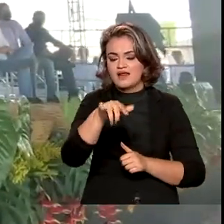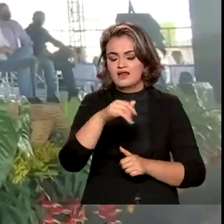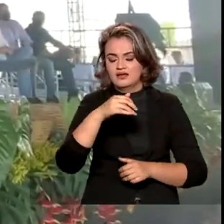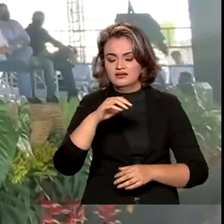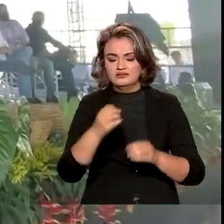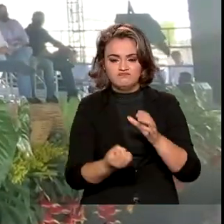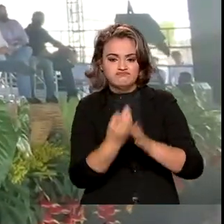geração de energia. Obrigado. Obrigado.